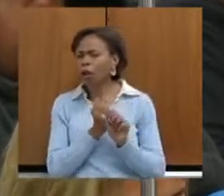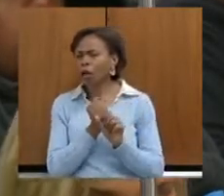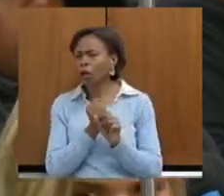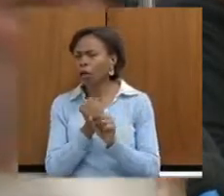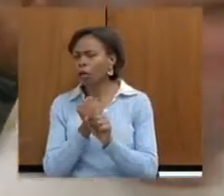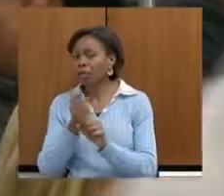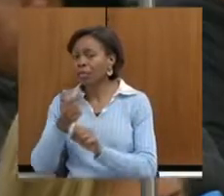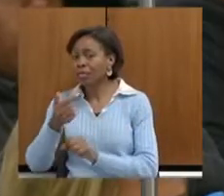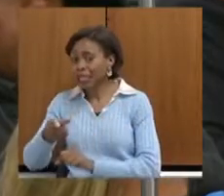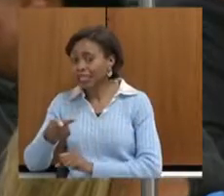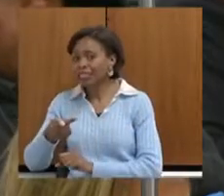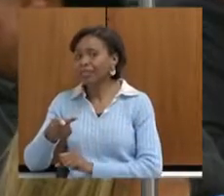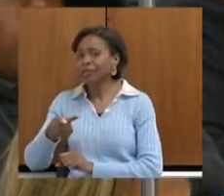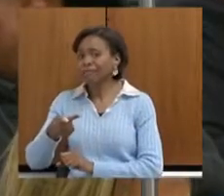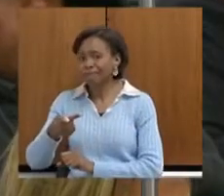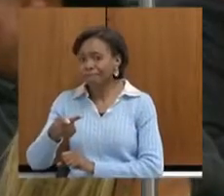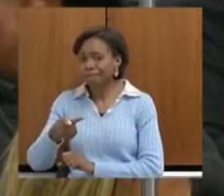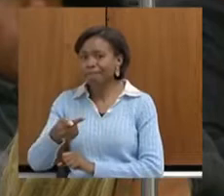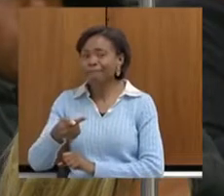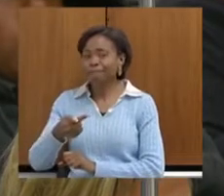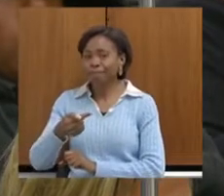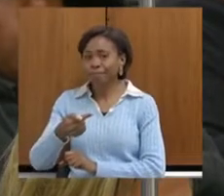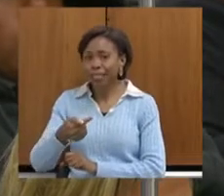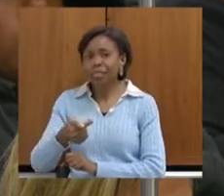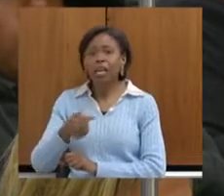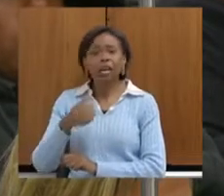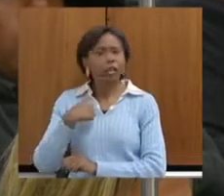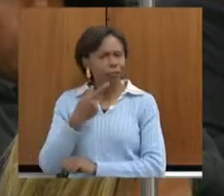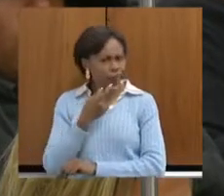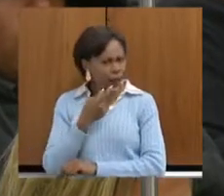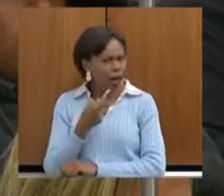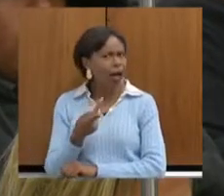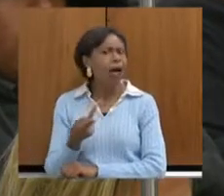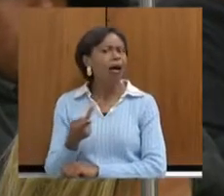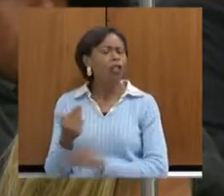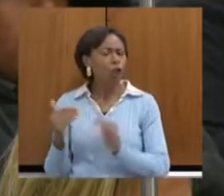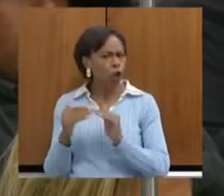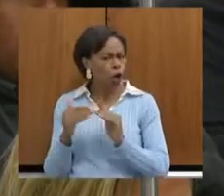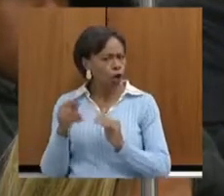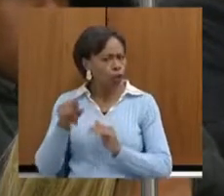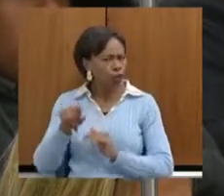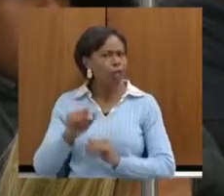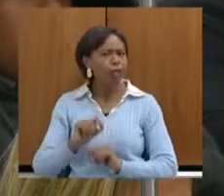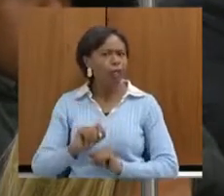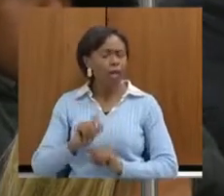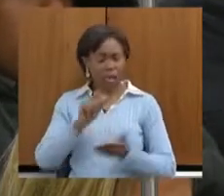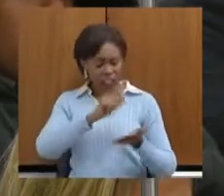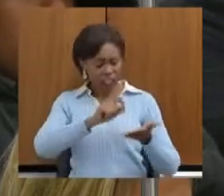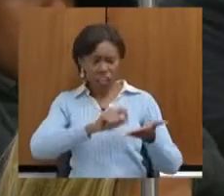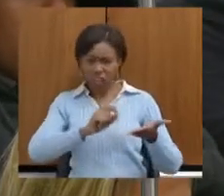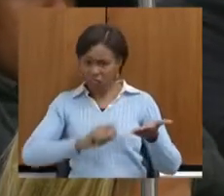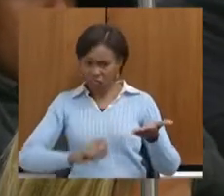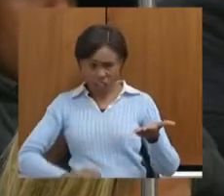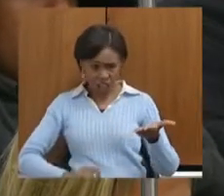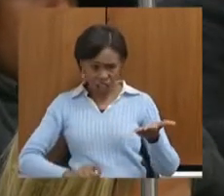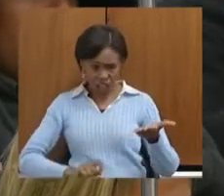não muda as falas eu cheguei até falar com praia disso aí eu escrever para que mais escrever para falar para que os anotar